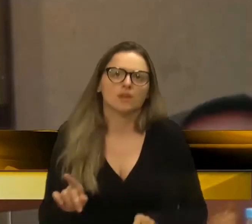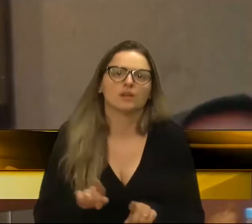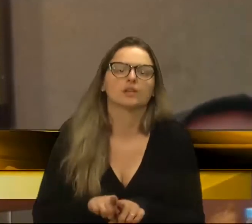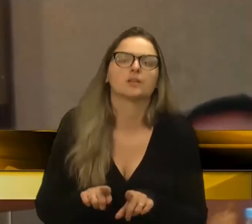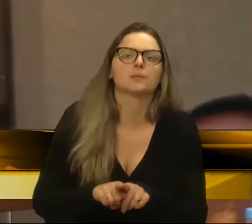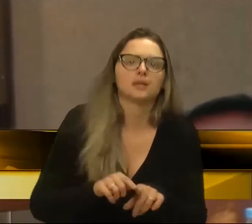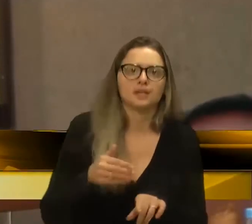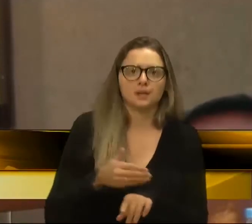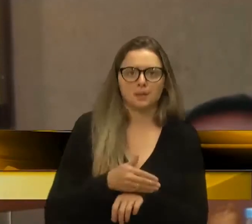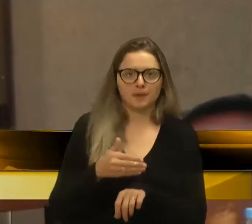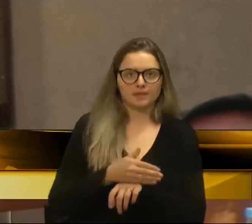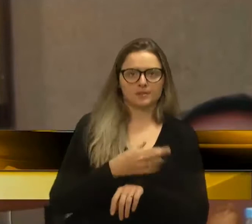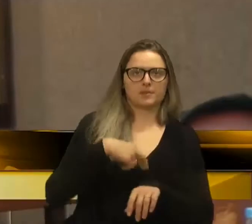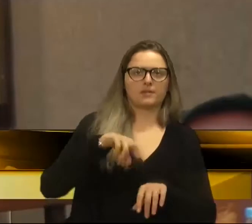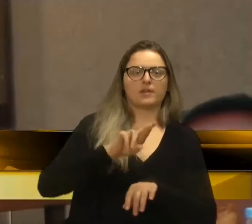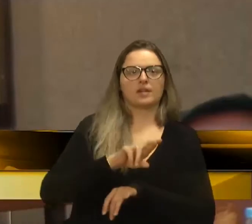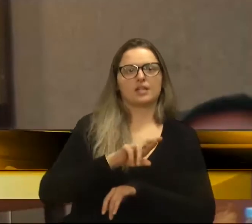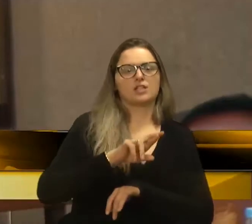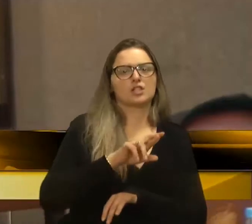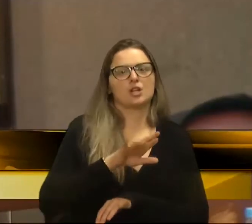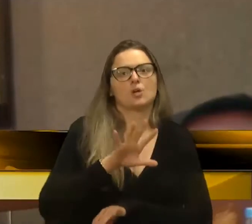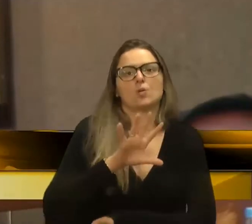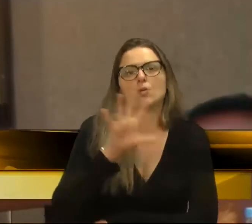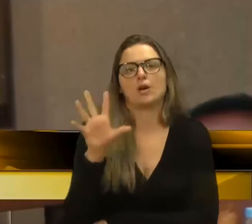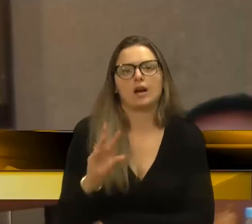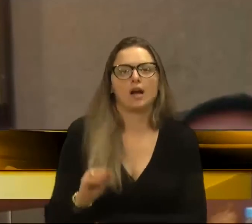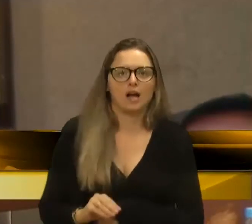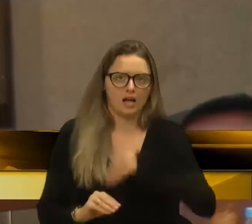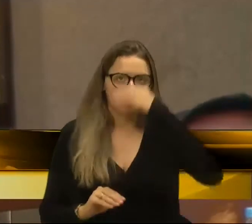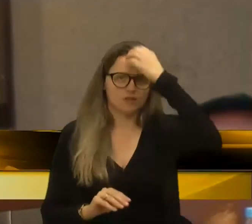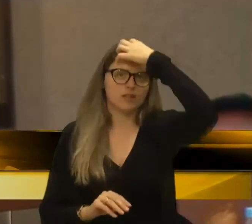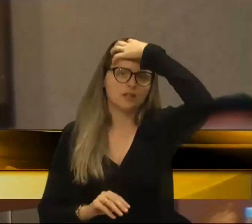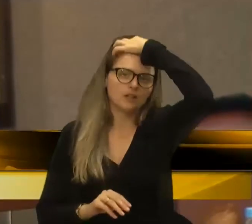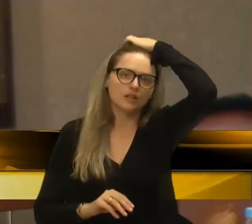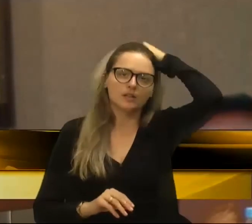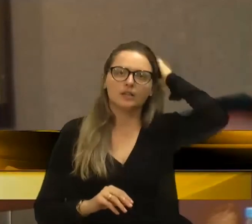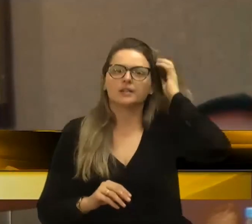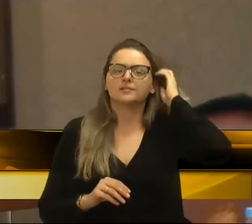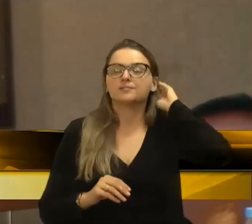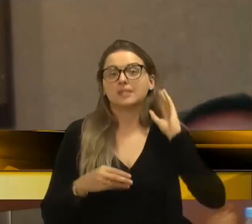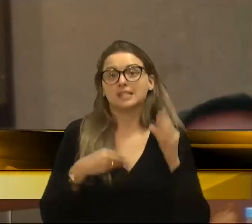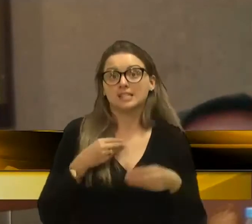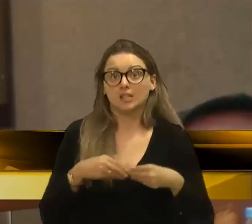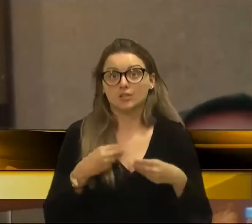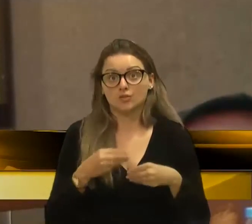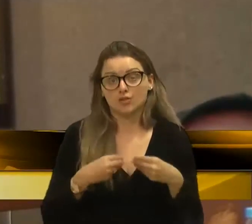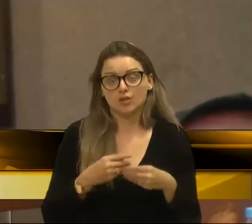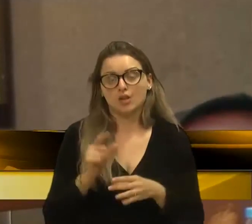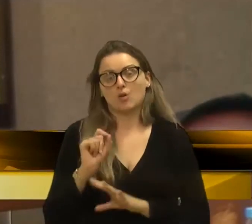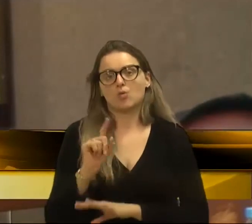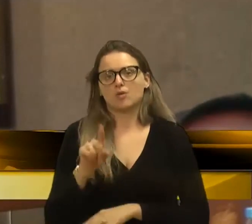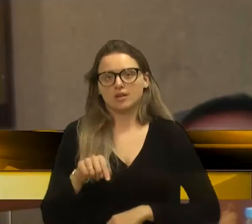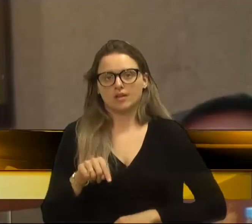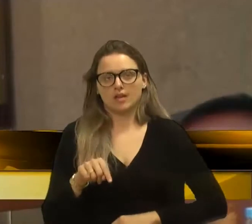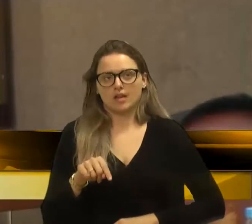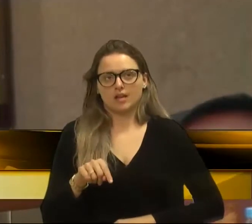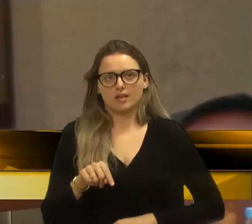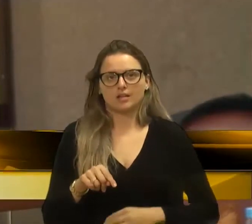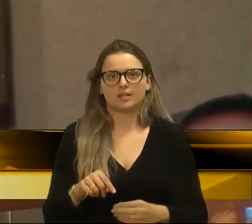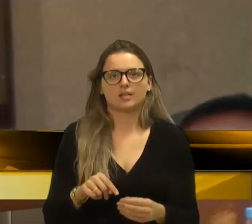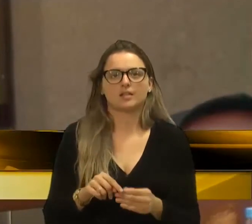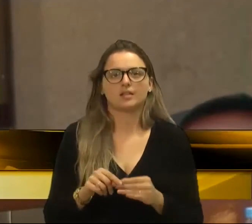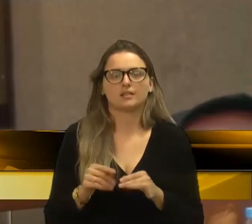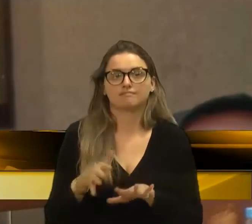frequentador da religião afro, ele sentia na pele o que era